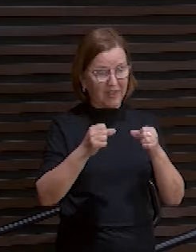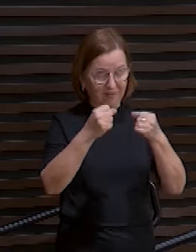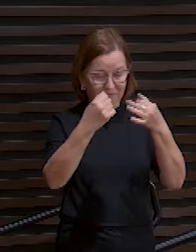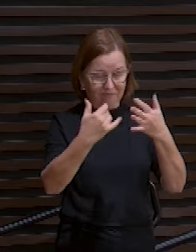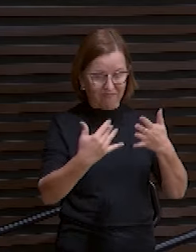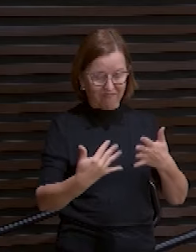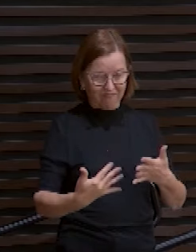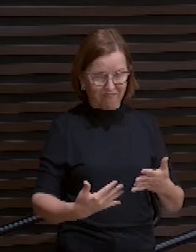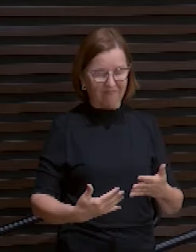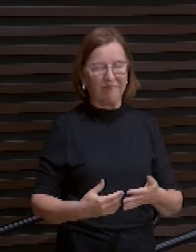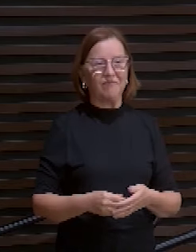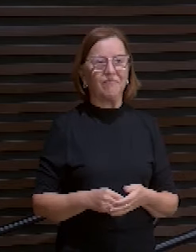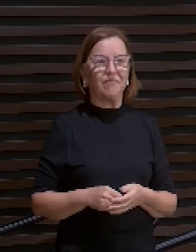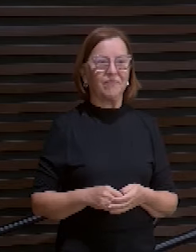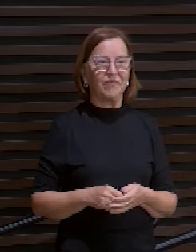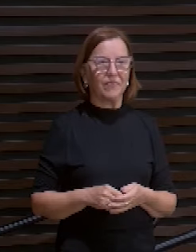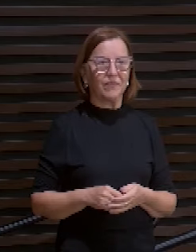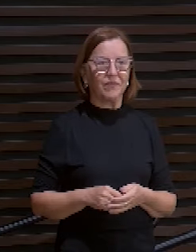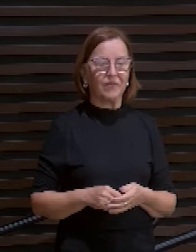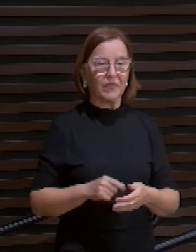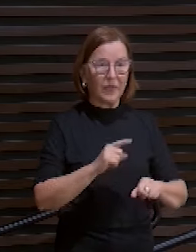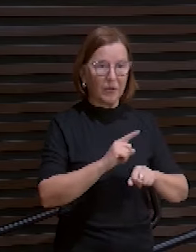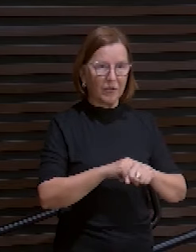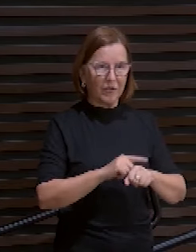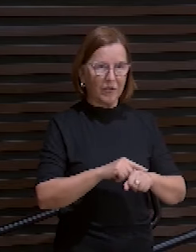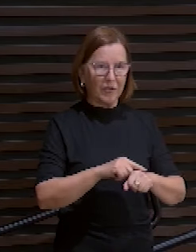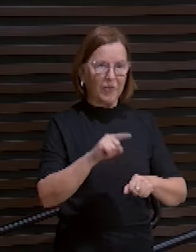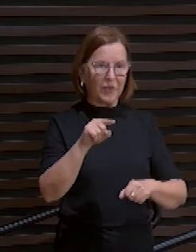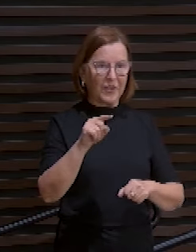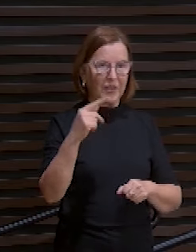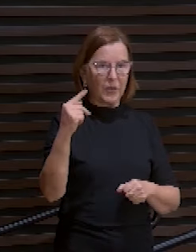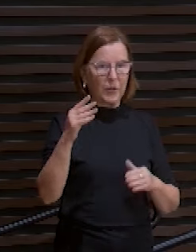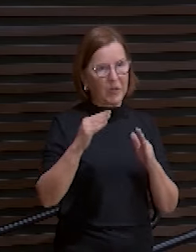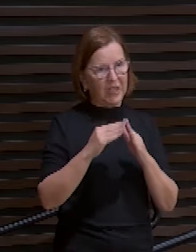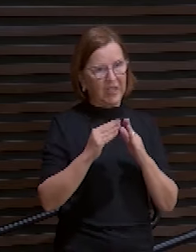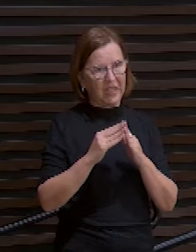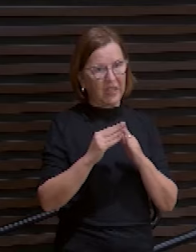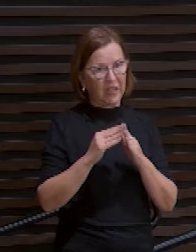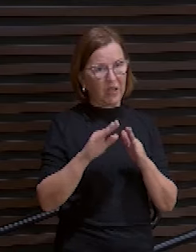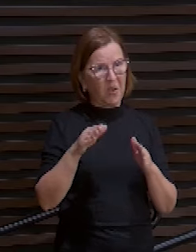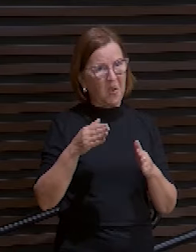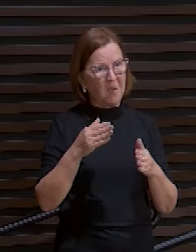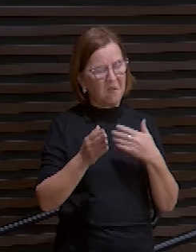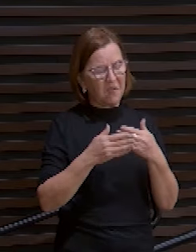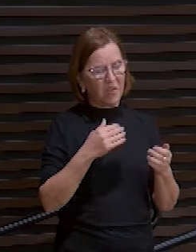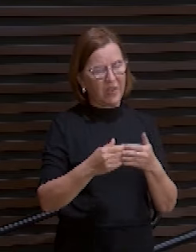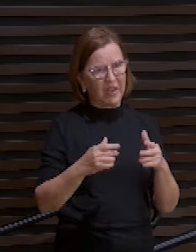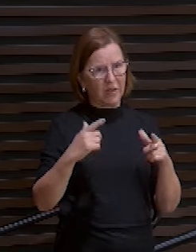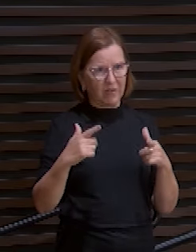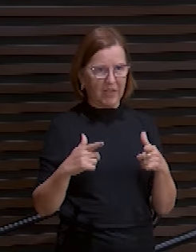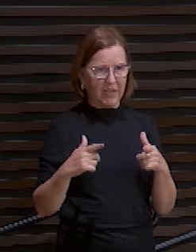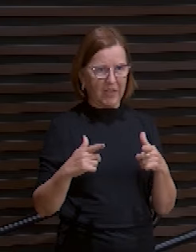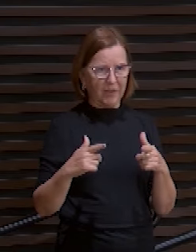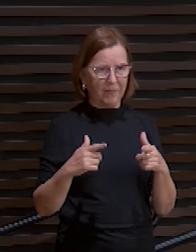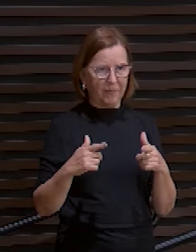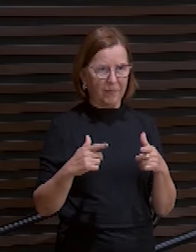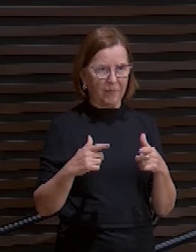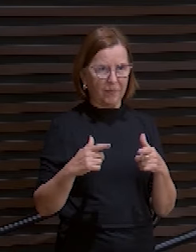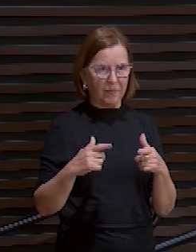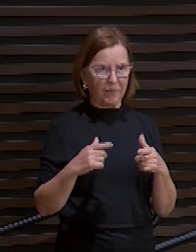questão quando você na sua casa ou em algum lugar pega um limão cortao